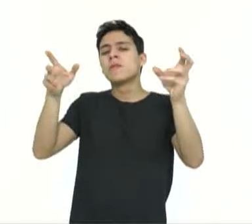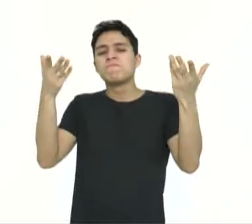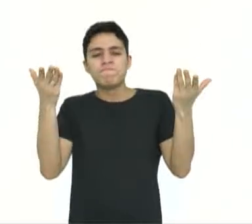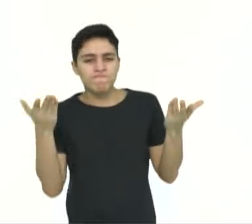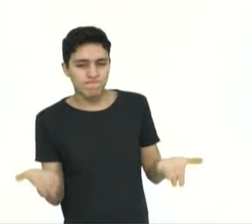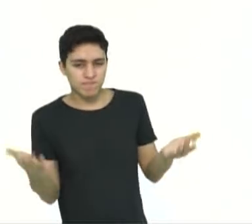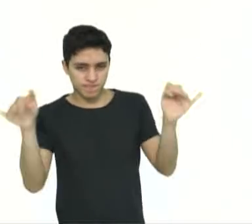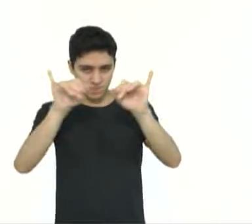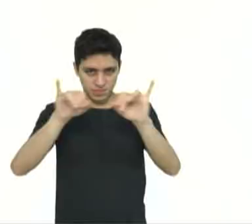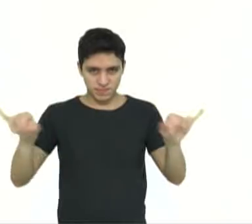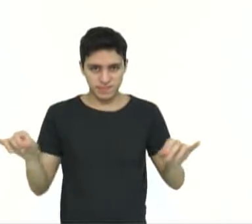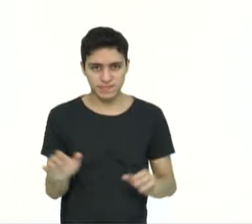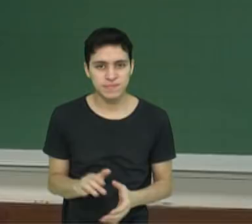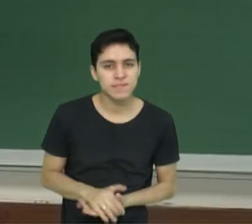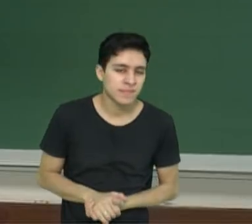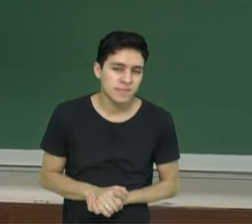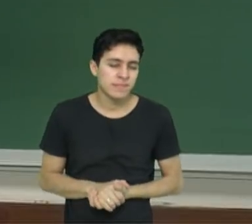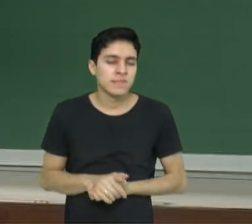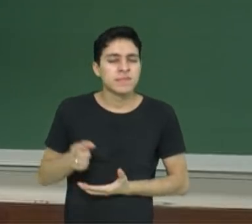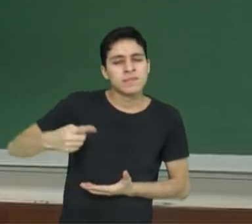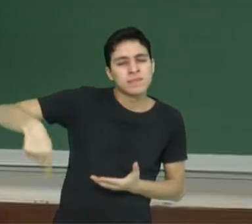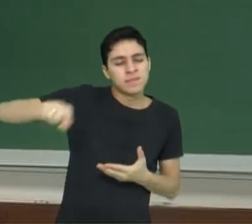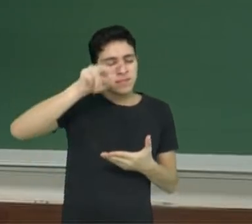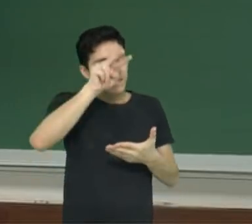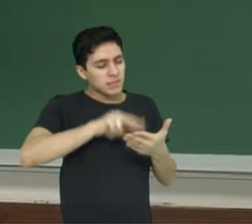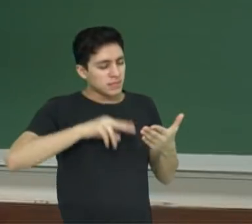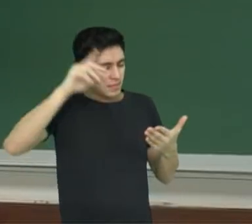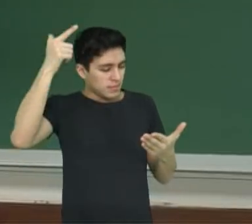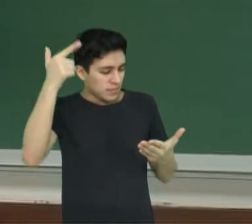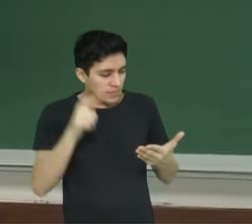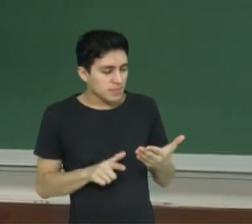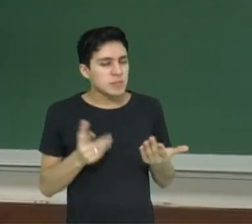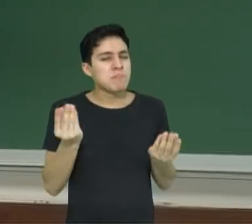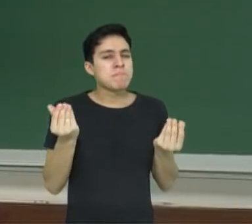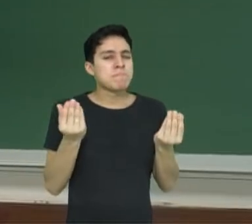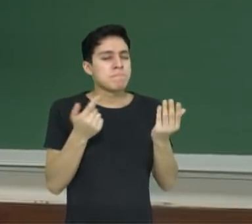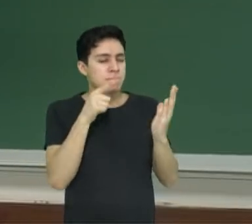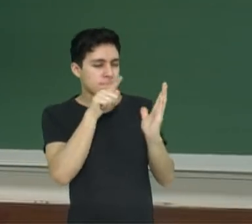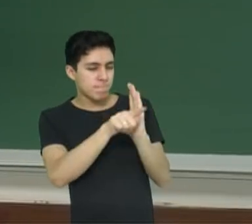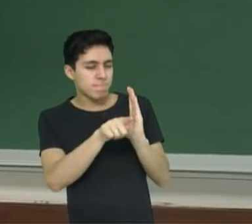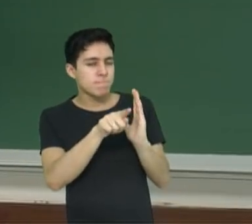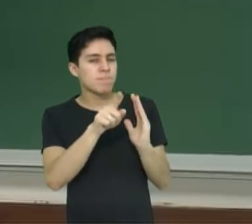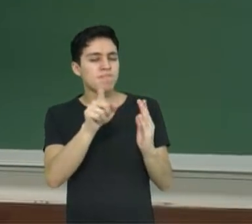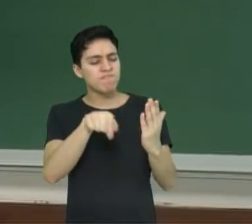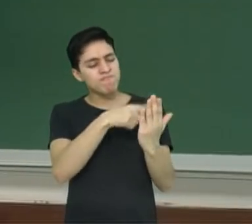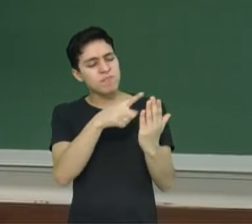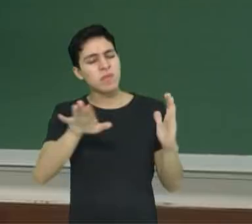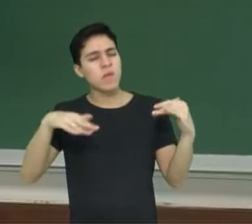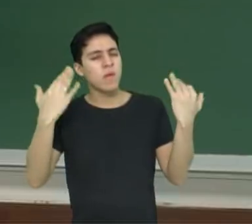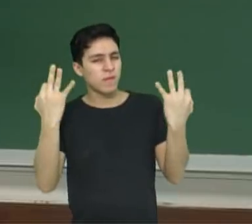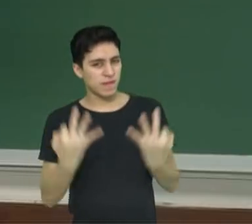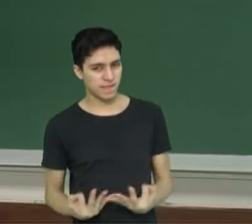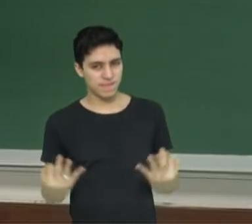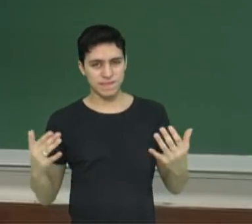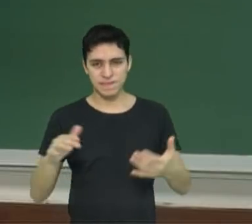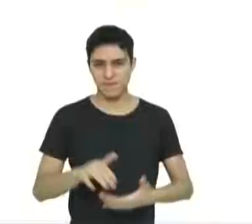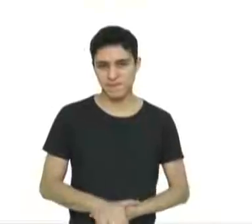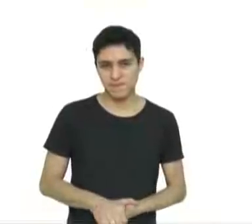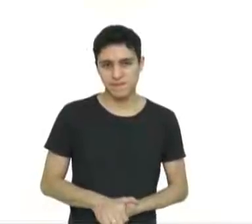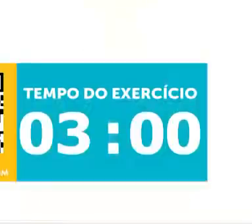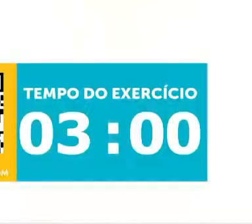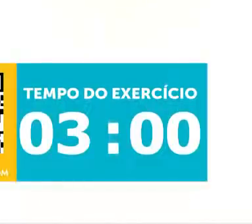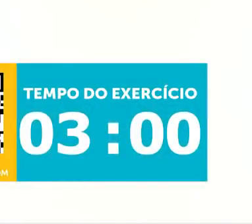assunto da notícia. Então, releia novamente ali a questão e marque a alternativa correta.